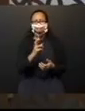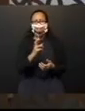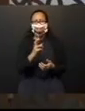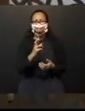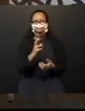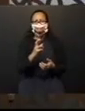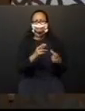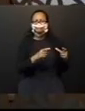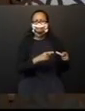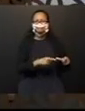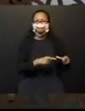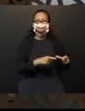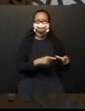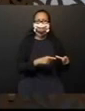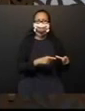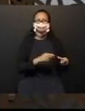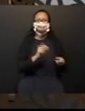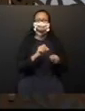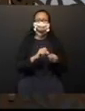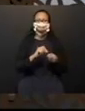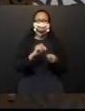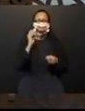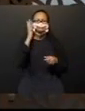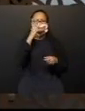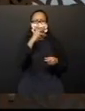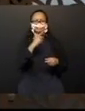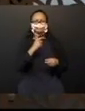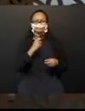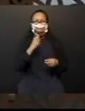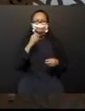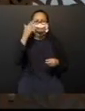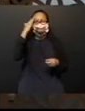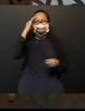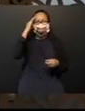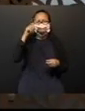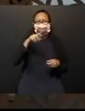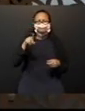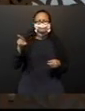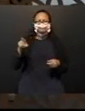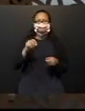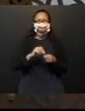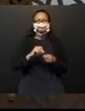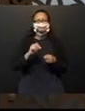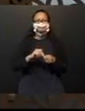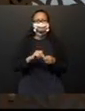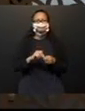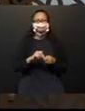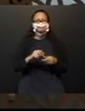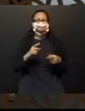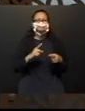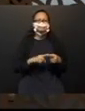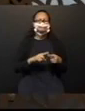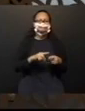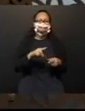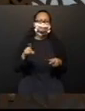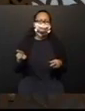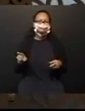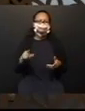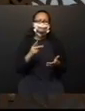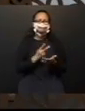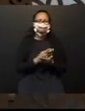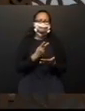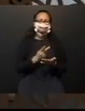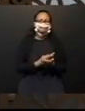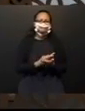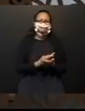espaço, fazer bem caprichadinho para a gente poder entender o que vocês estão fazendo, porque quando vocês erram, a gente